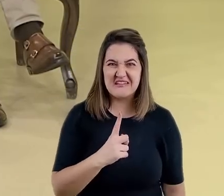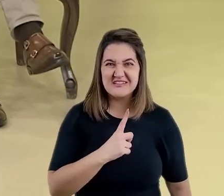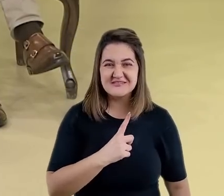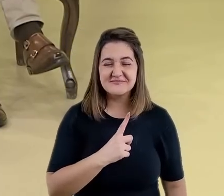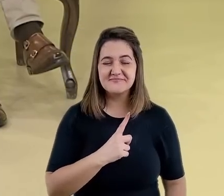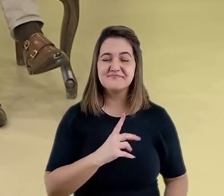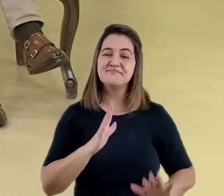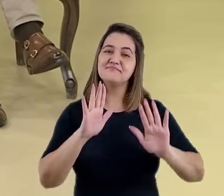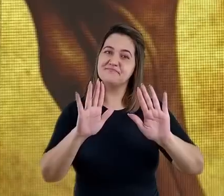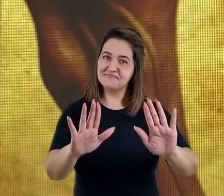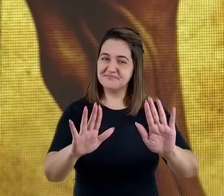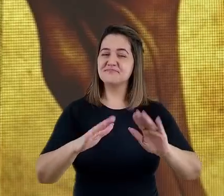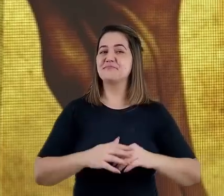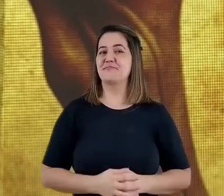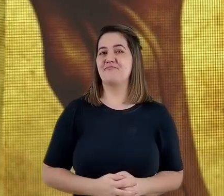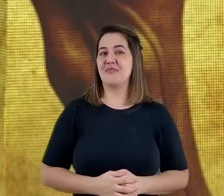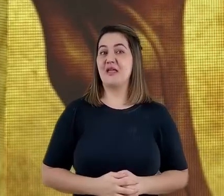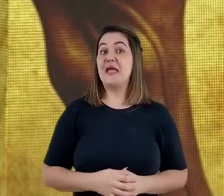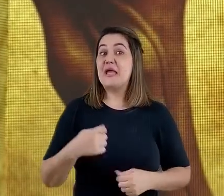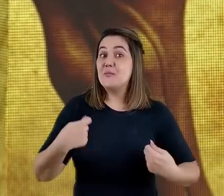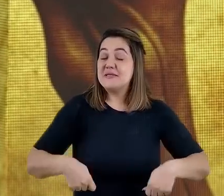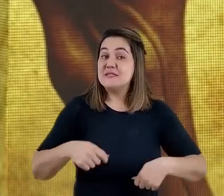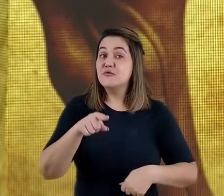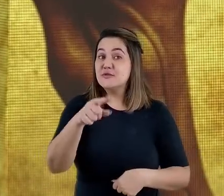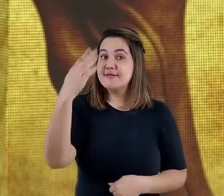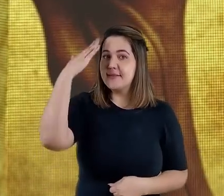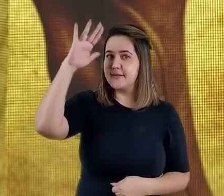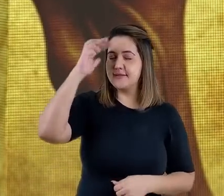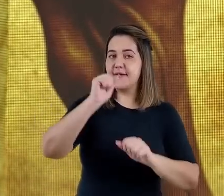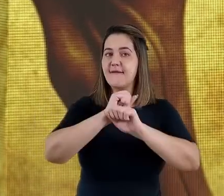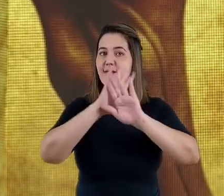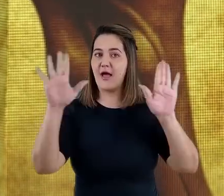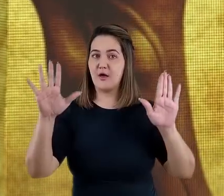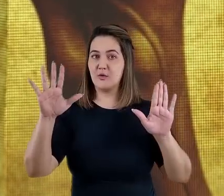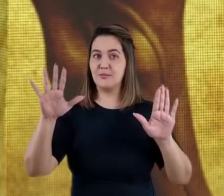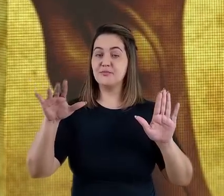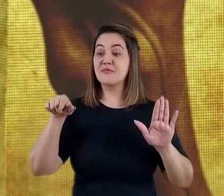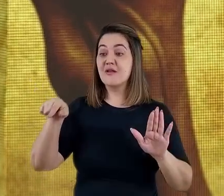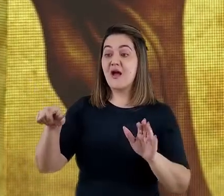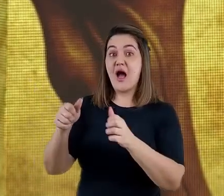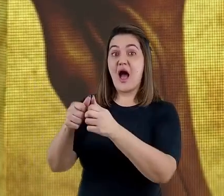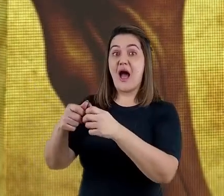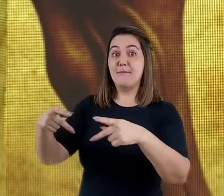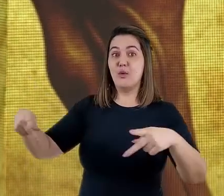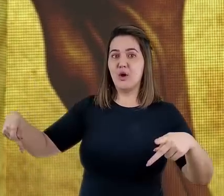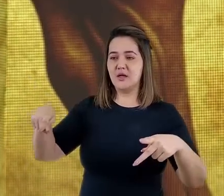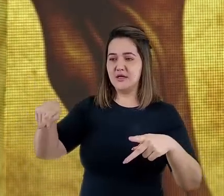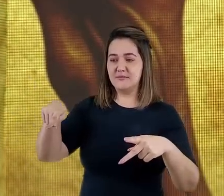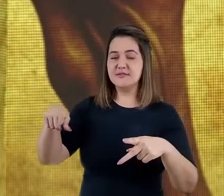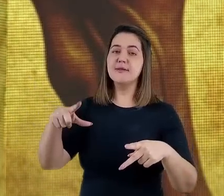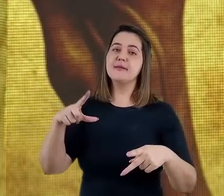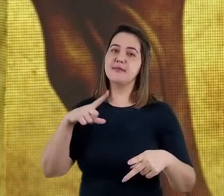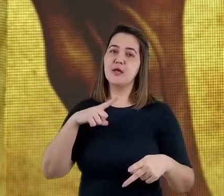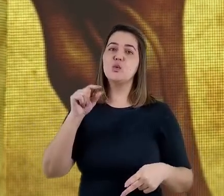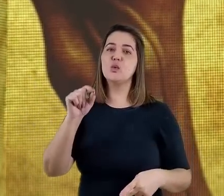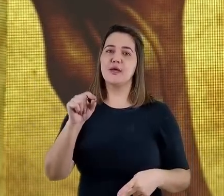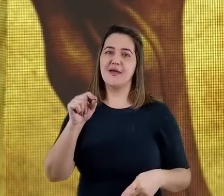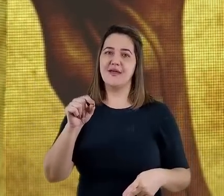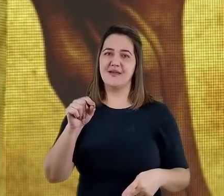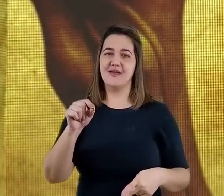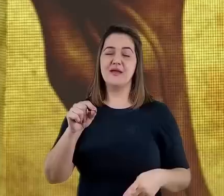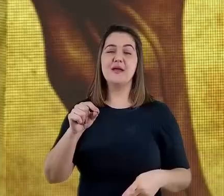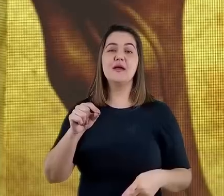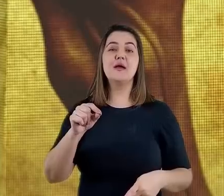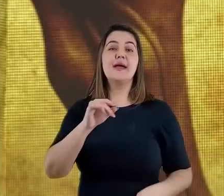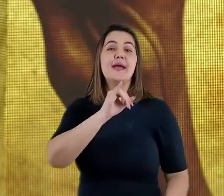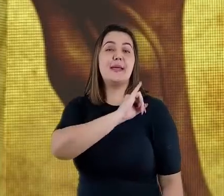poder? Para responder a isto, eu devo lembrar que também no Apocalipse, o Império Romano é simbolizado como